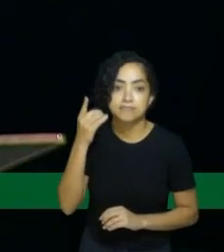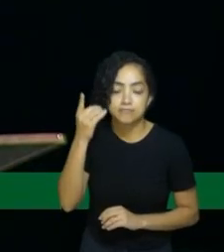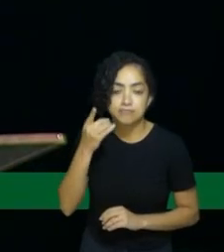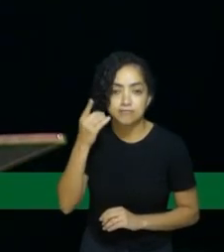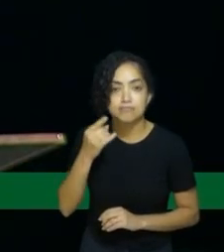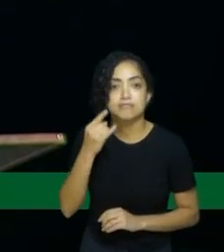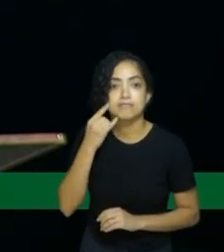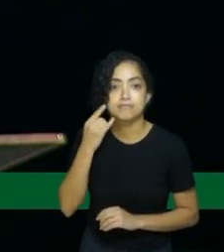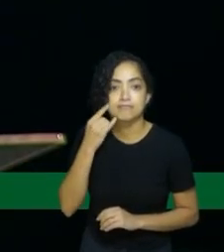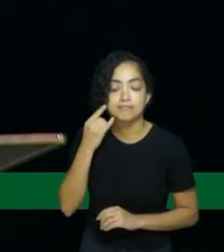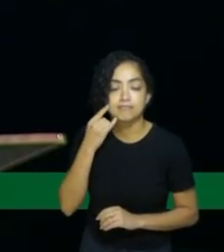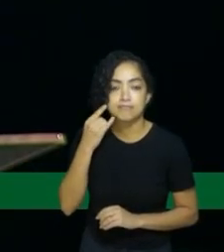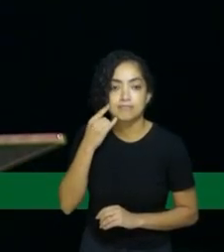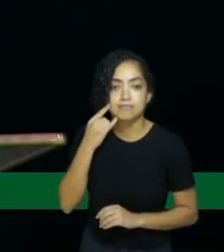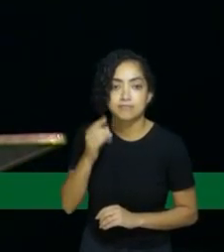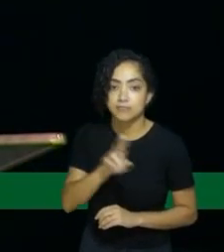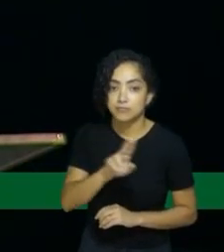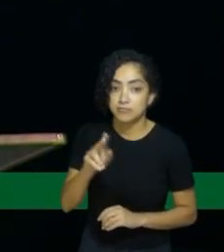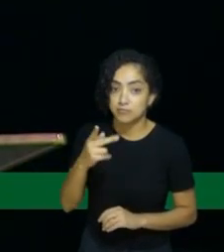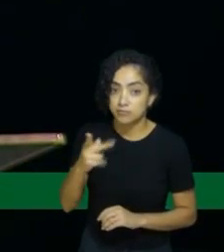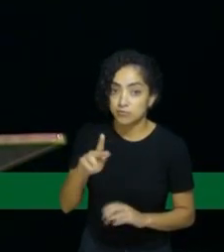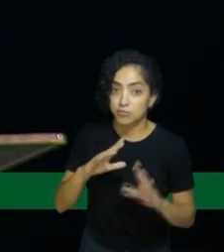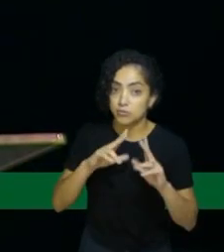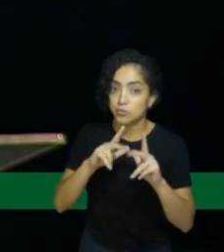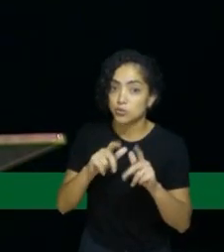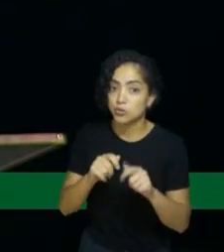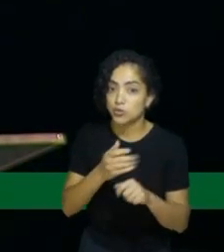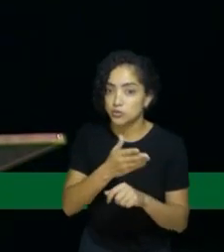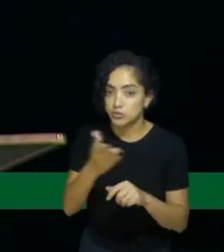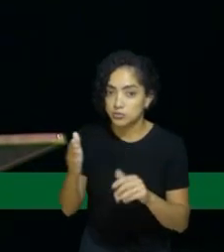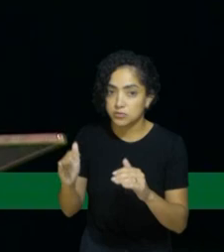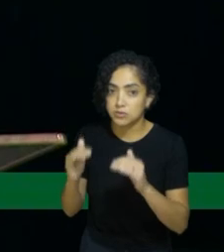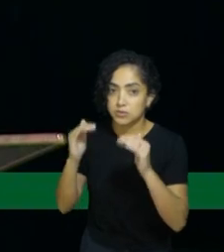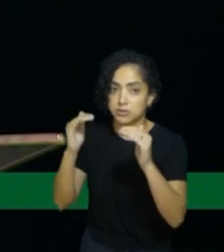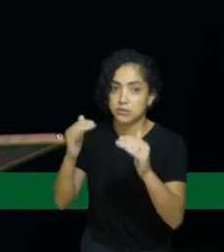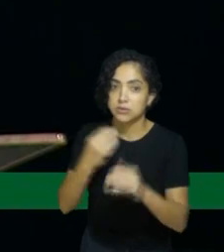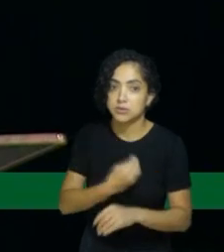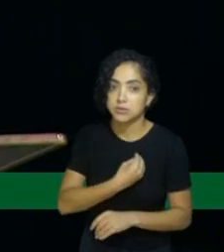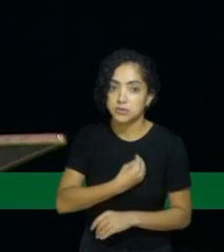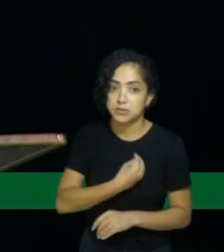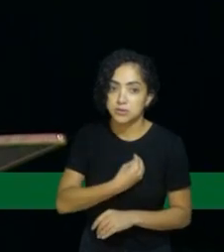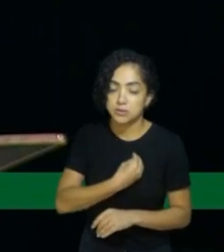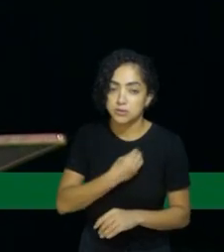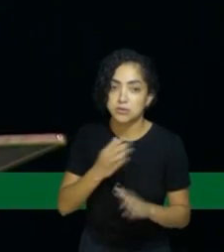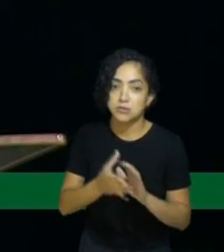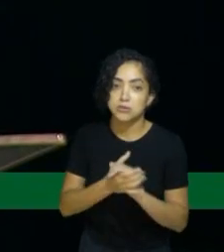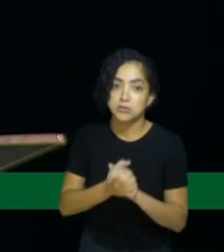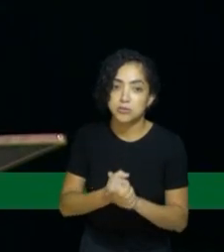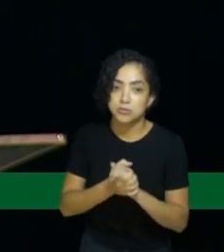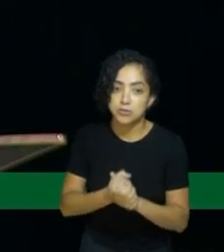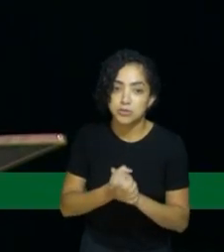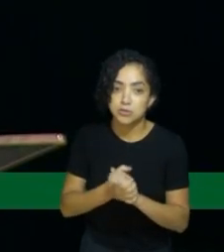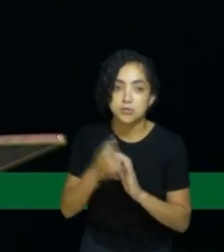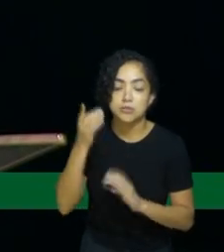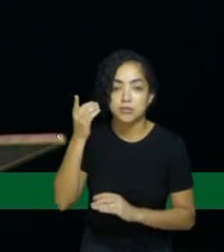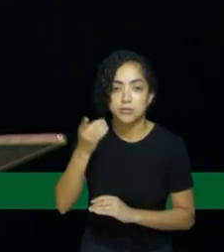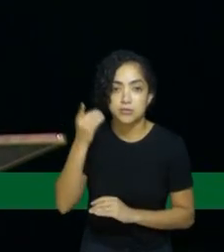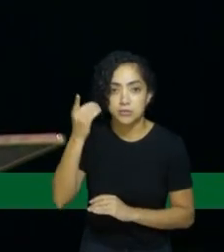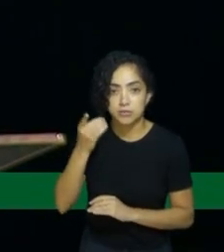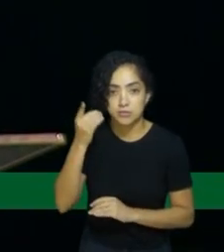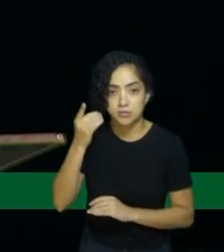Nadal e em nome dele todas as autoridades presentes cumprimento a deputada